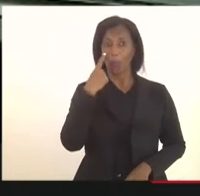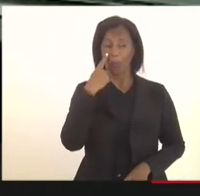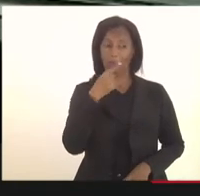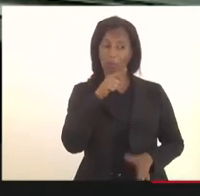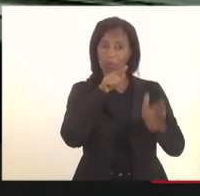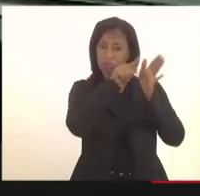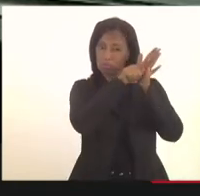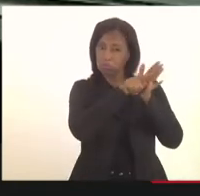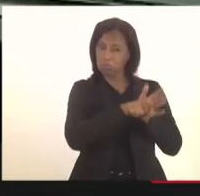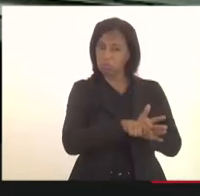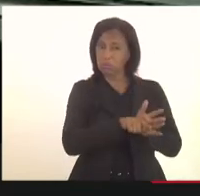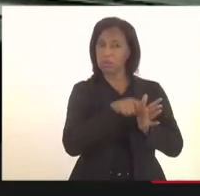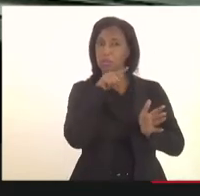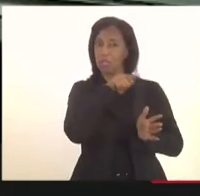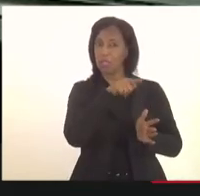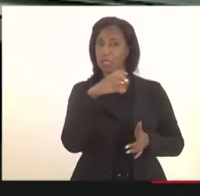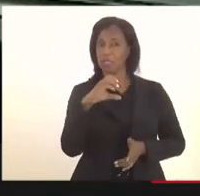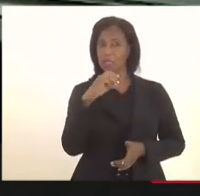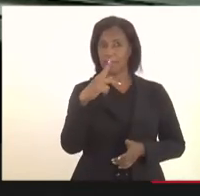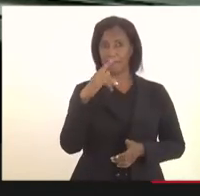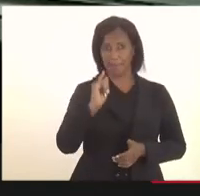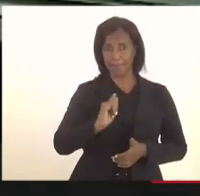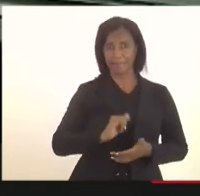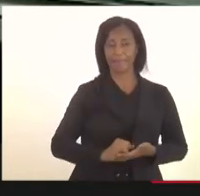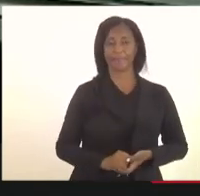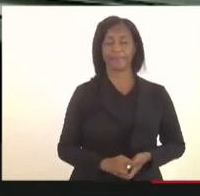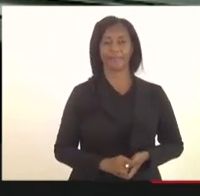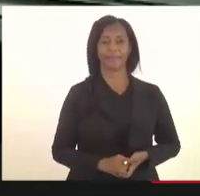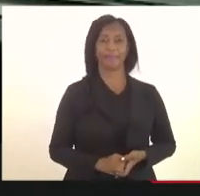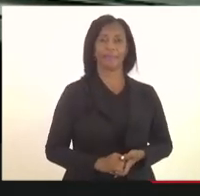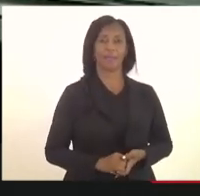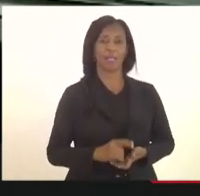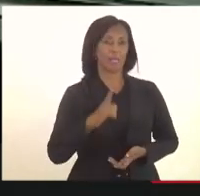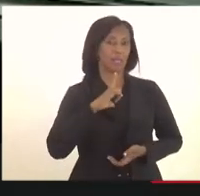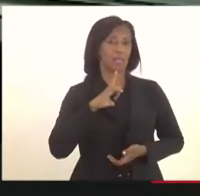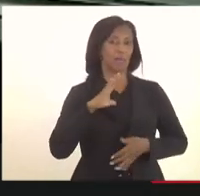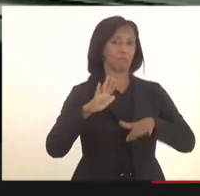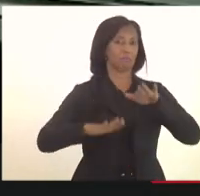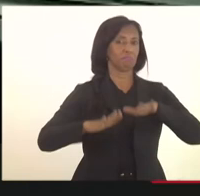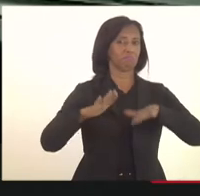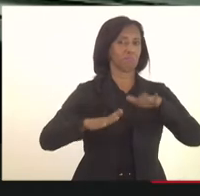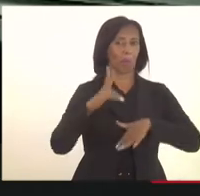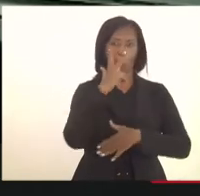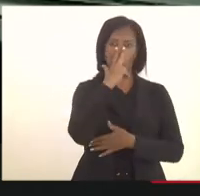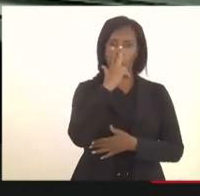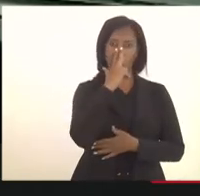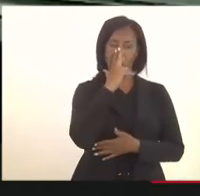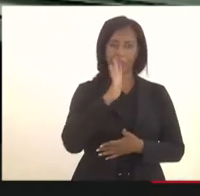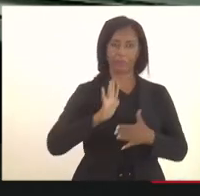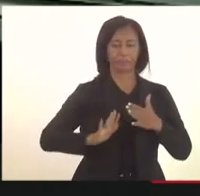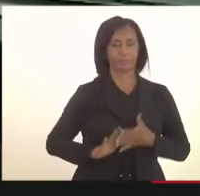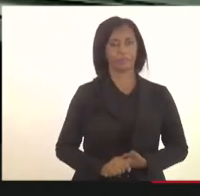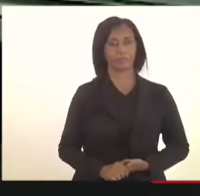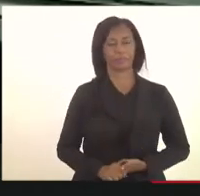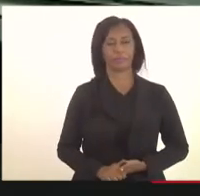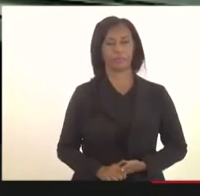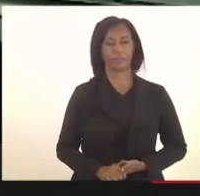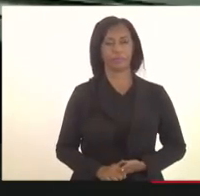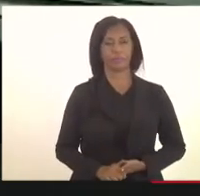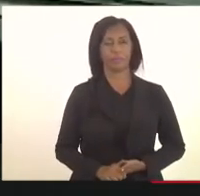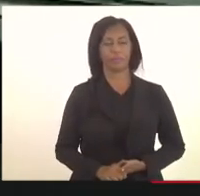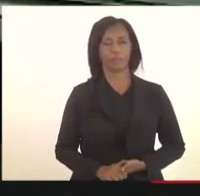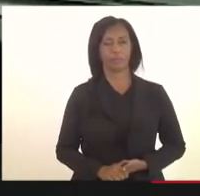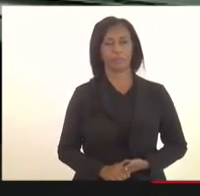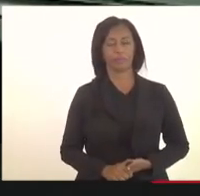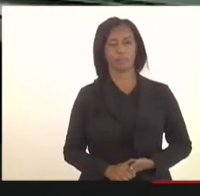verifico que nesta CPI há, pelo menos aparentemente, uma